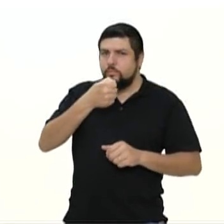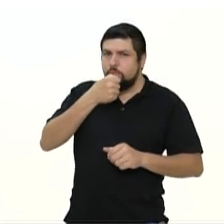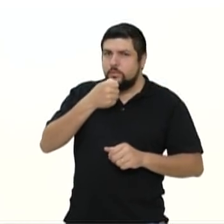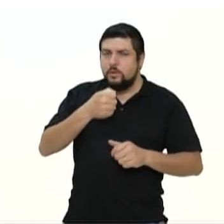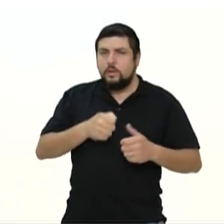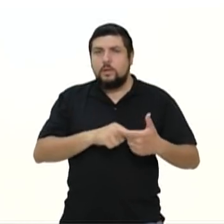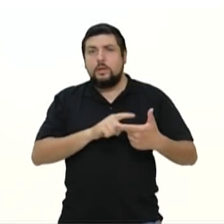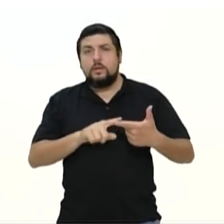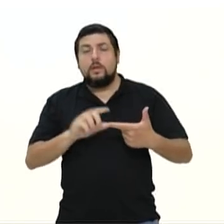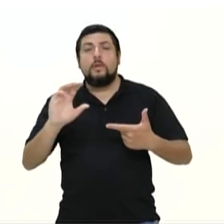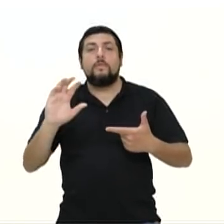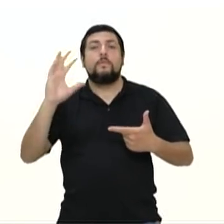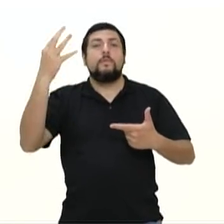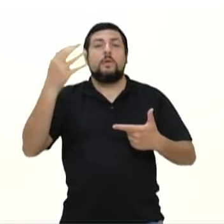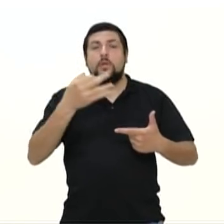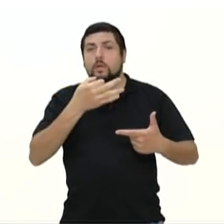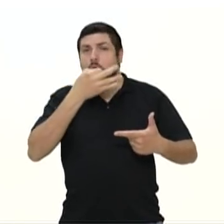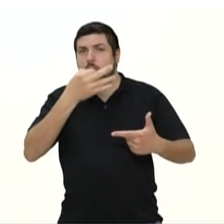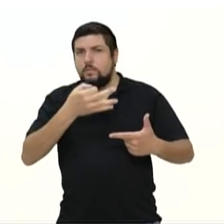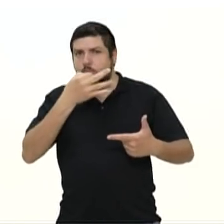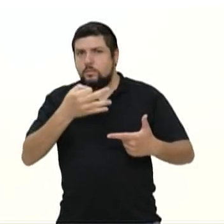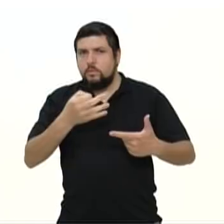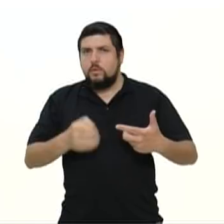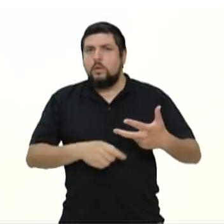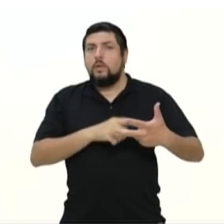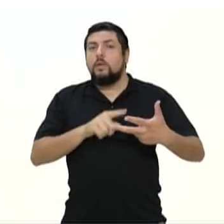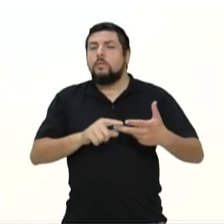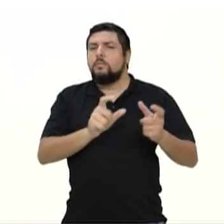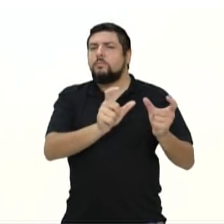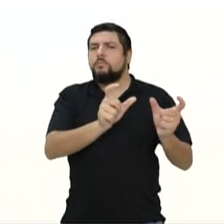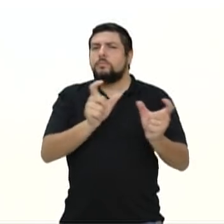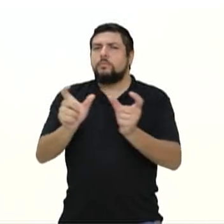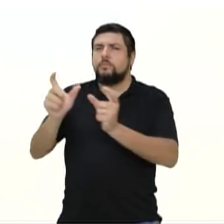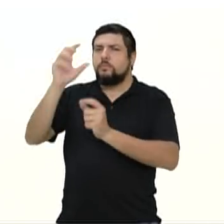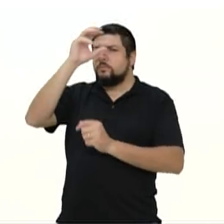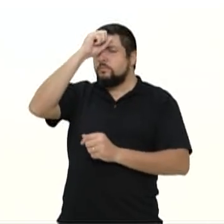e também o significado de expressões. Vamos lá?